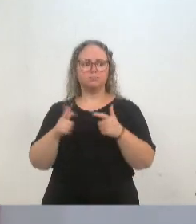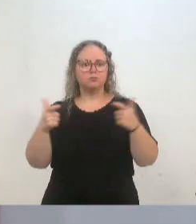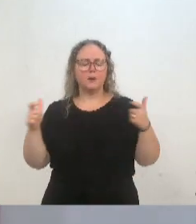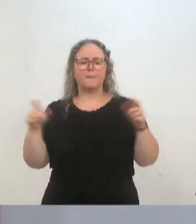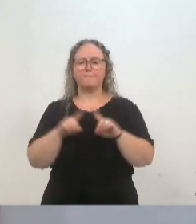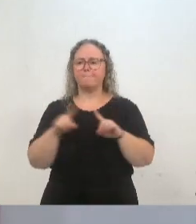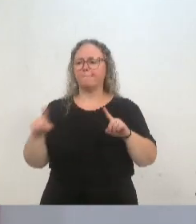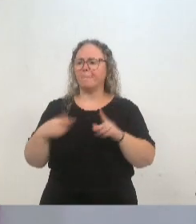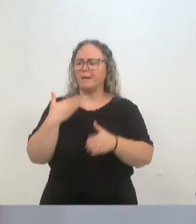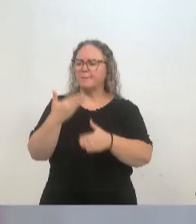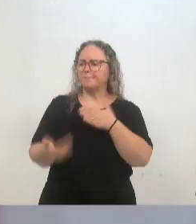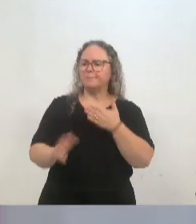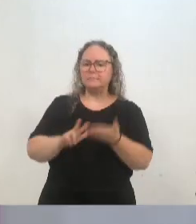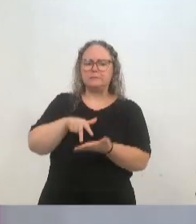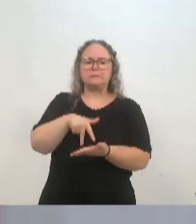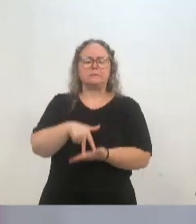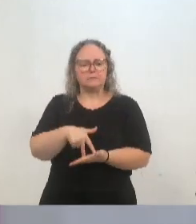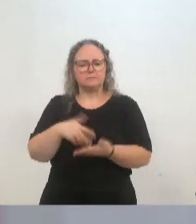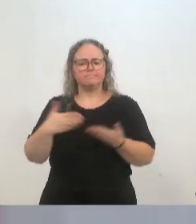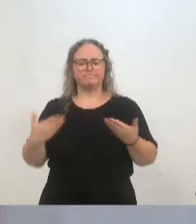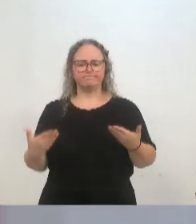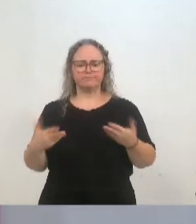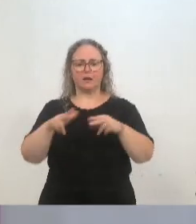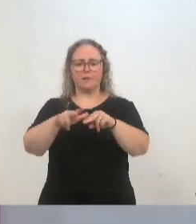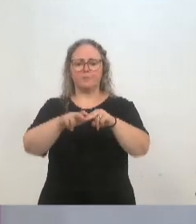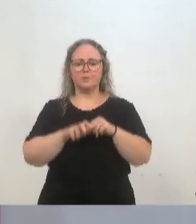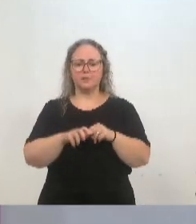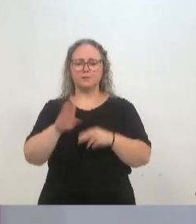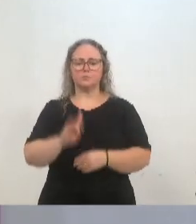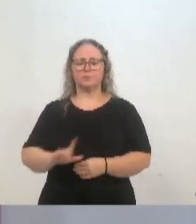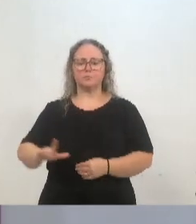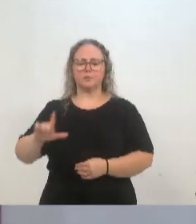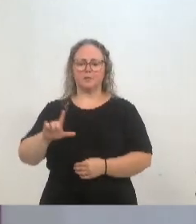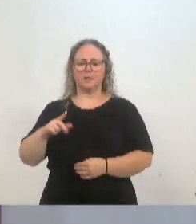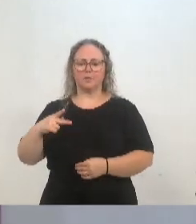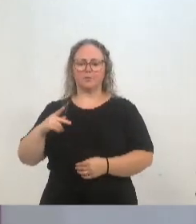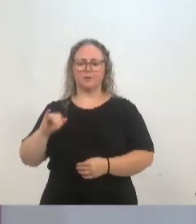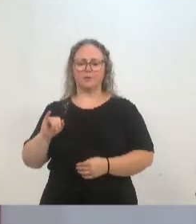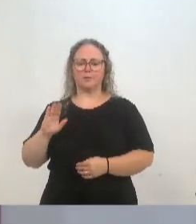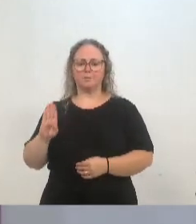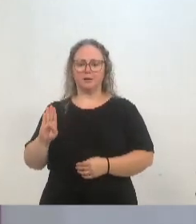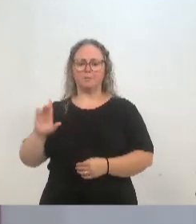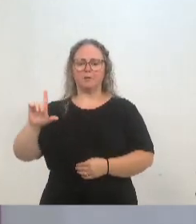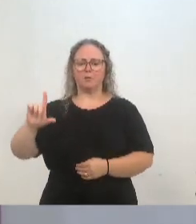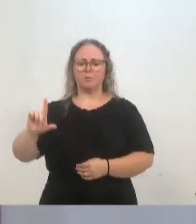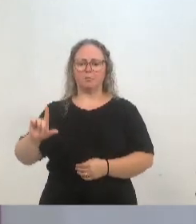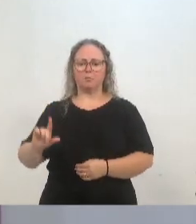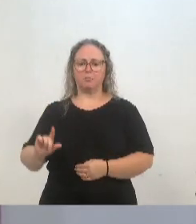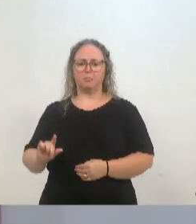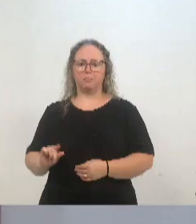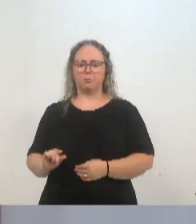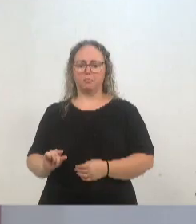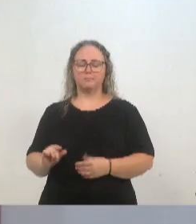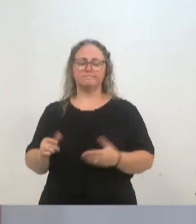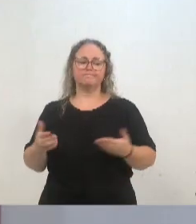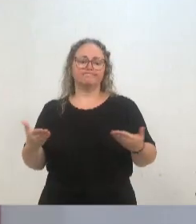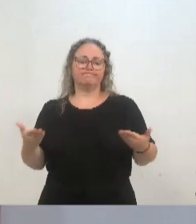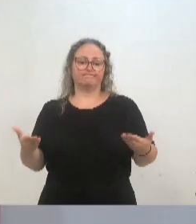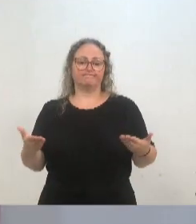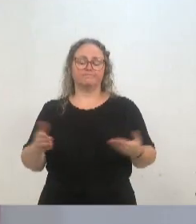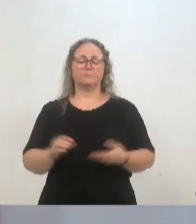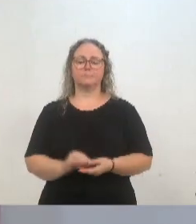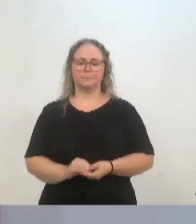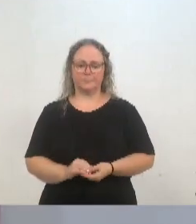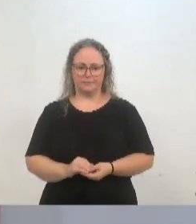muito protagonismo. Tanto é que a participação de Blumenau no PIB de Santa Catarina só vem caindo. A gente precisa abraçar quem